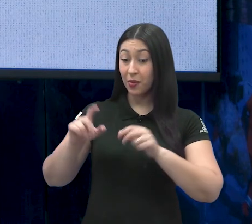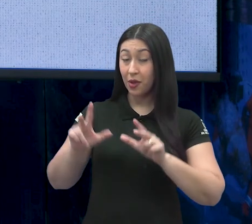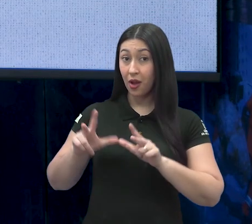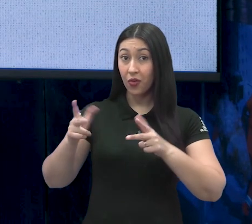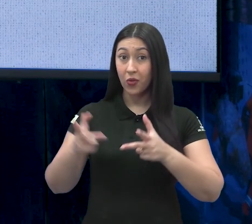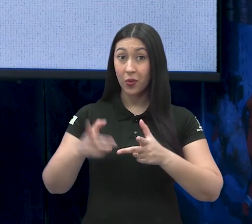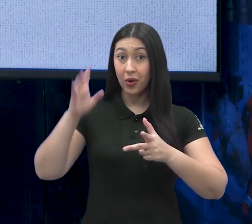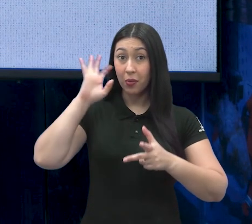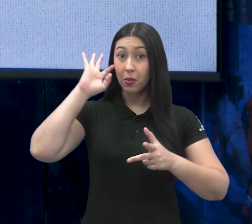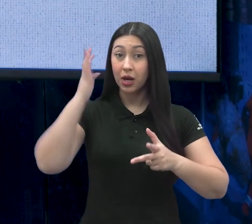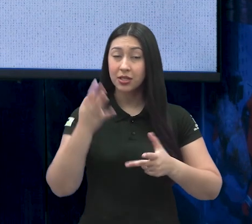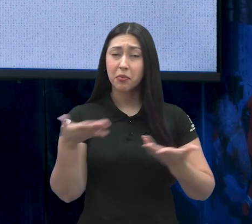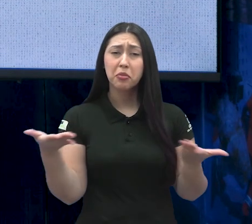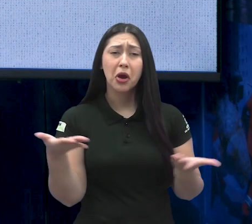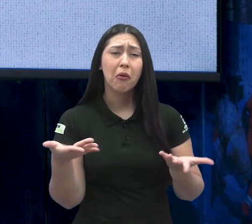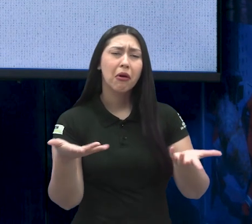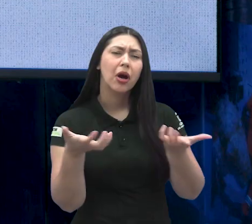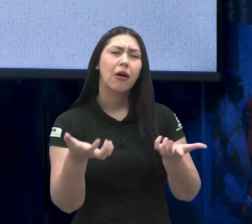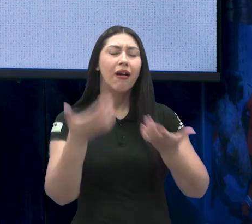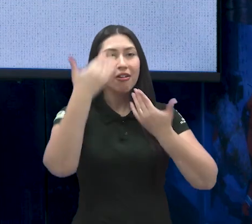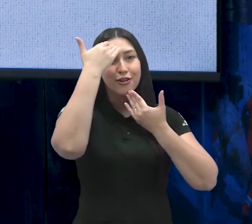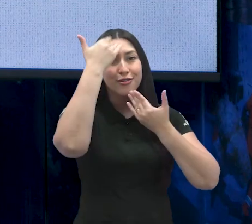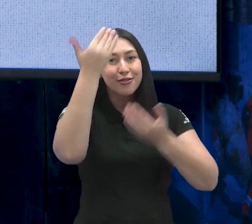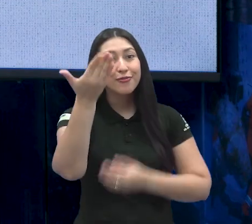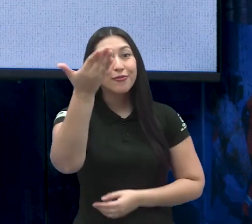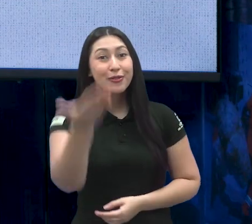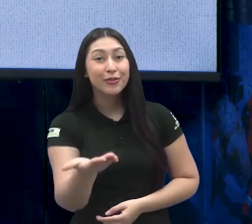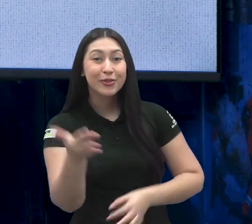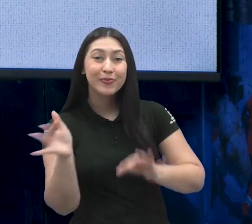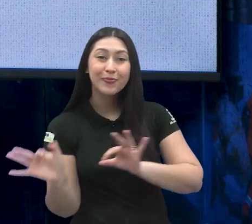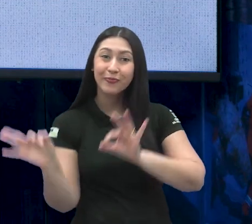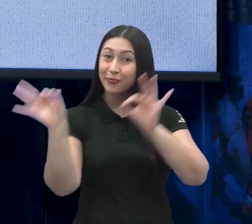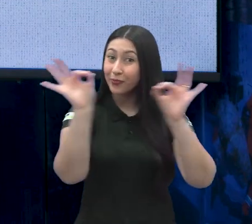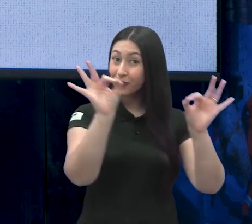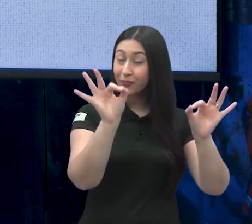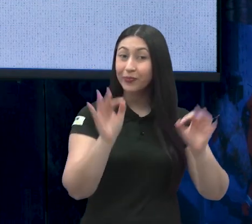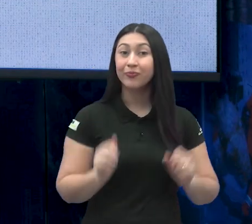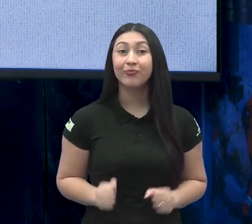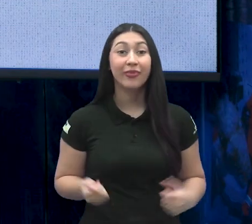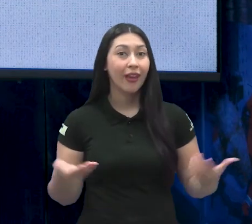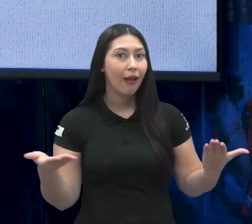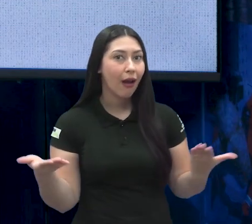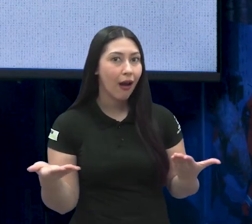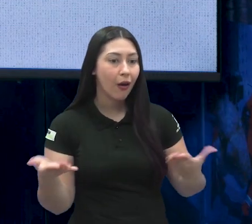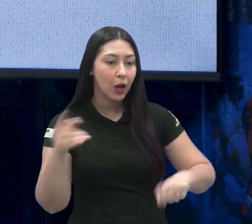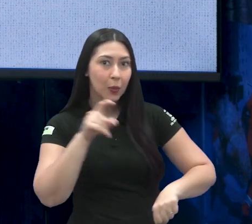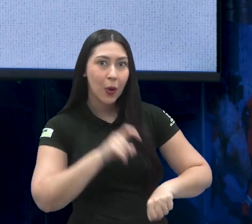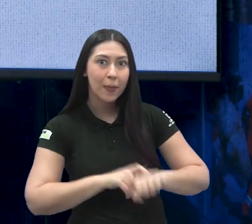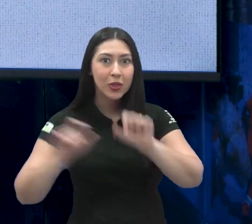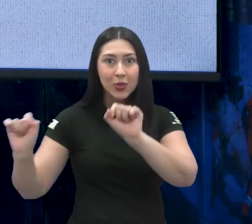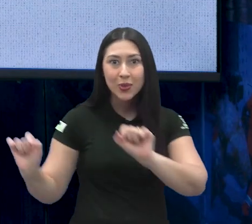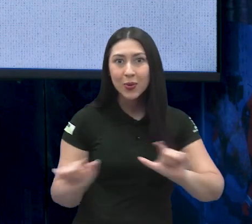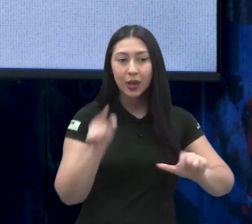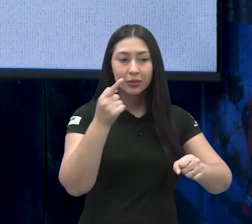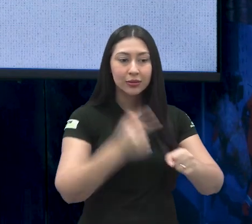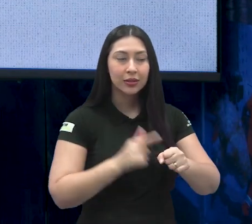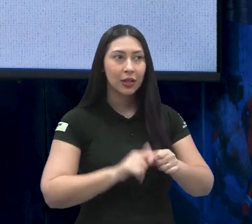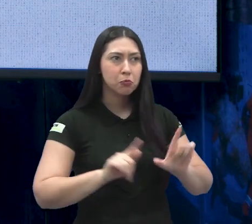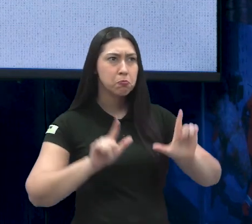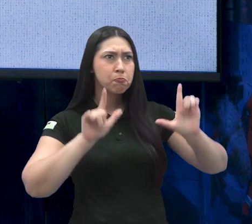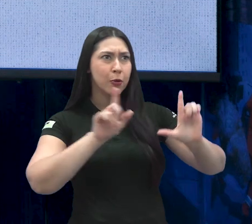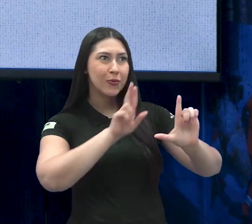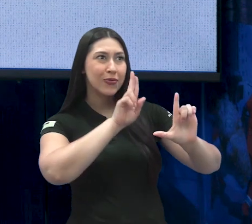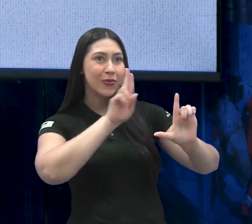Voltamos com ação parlamentar e eu aproveito para agradecer a sua companhia. Chegou a hora do quadro Nomes da Cidade.